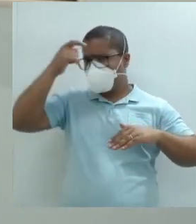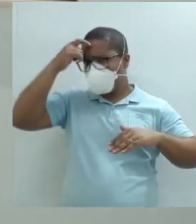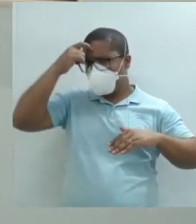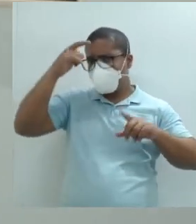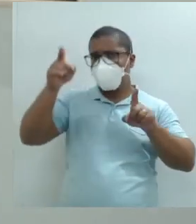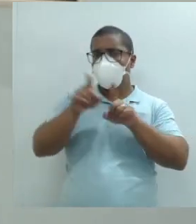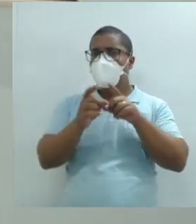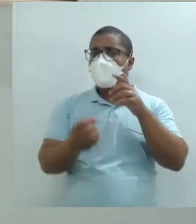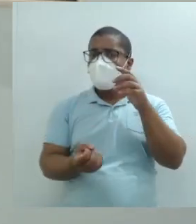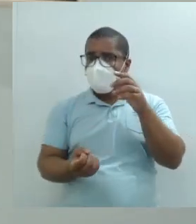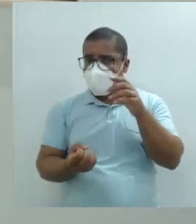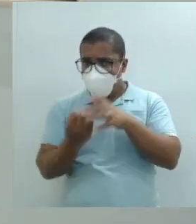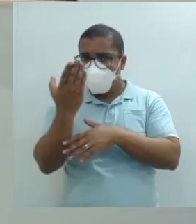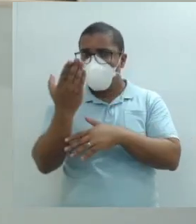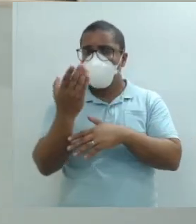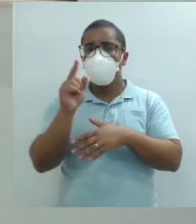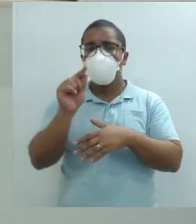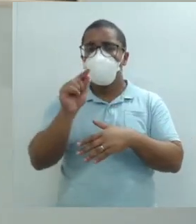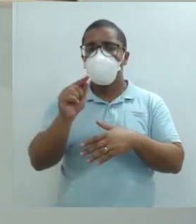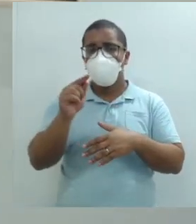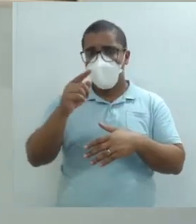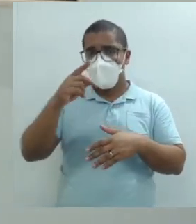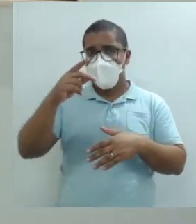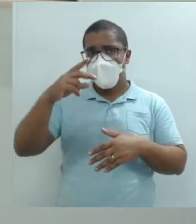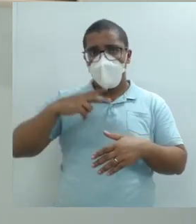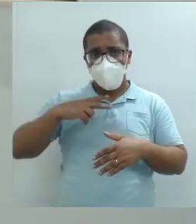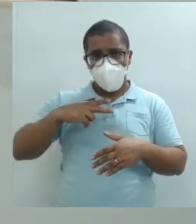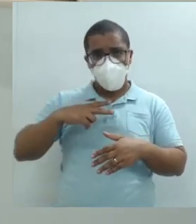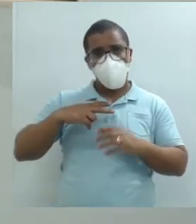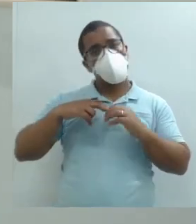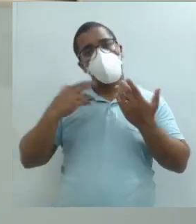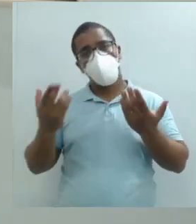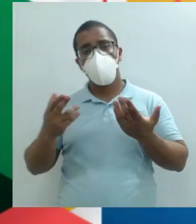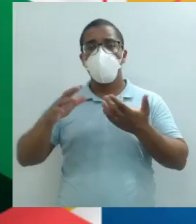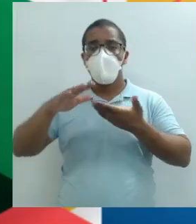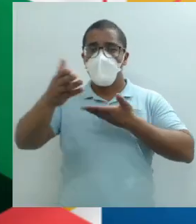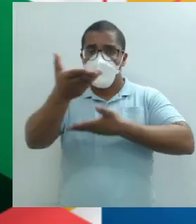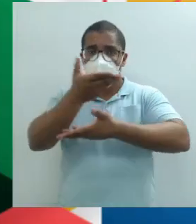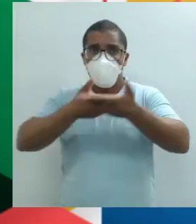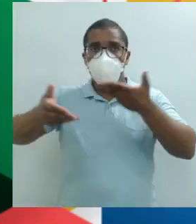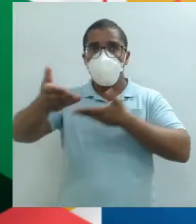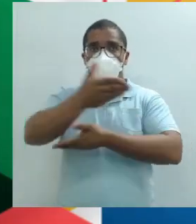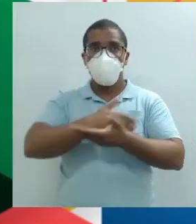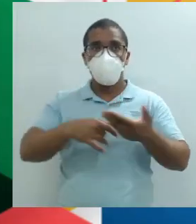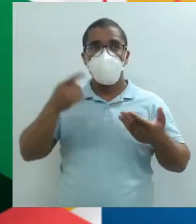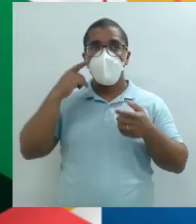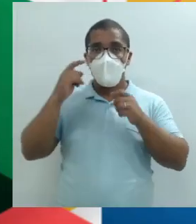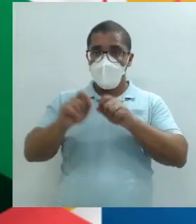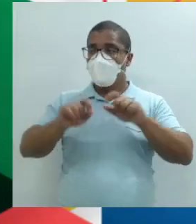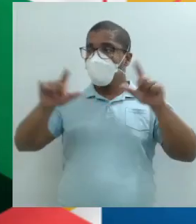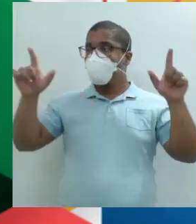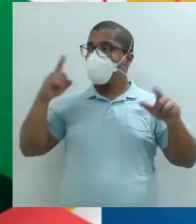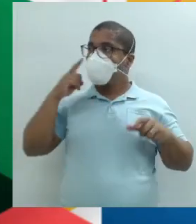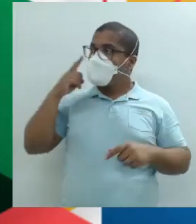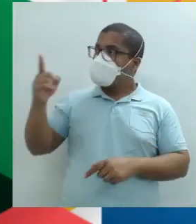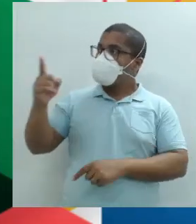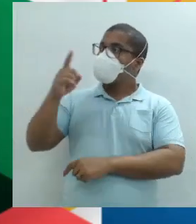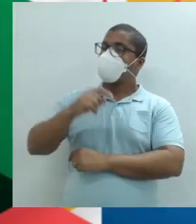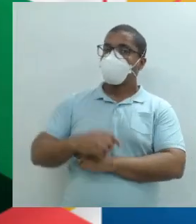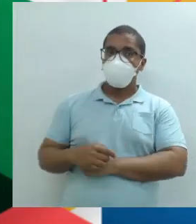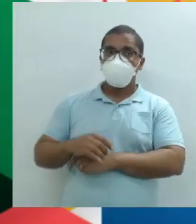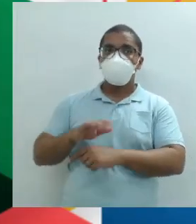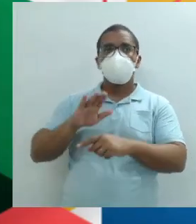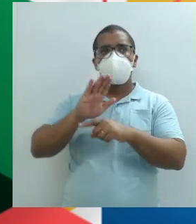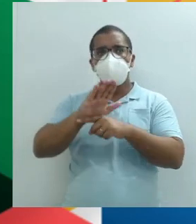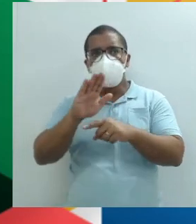forma intrapessoal e interpessoal. E aí, esse quadrinho, vou pedir para colocarem na tela, ó. Colaboração,